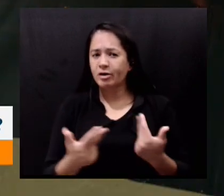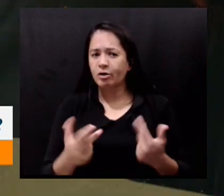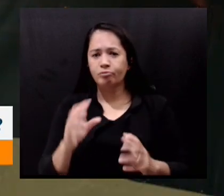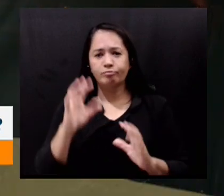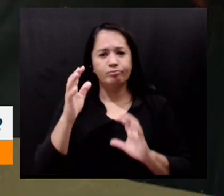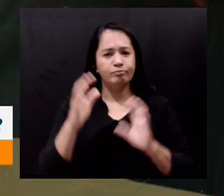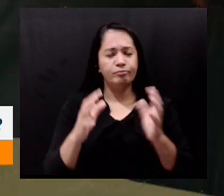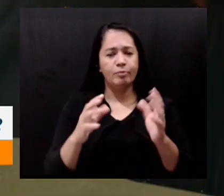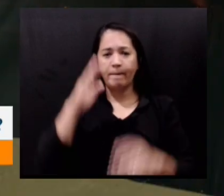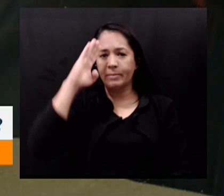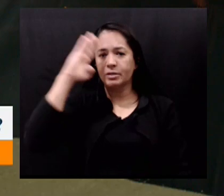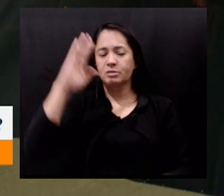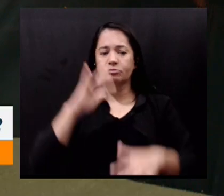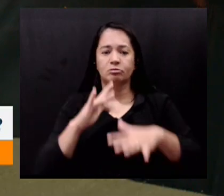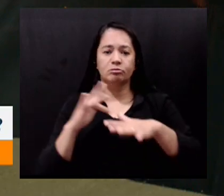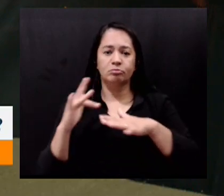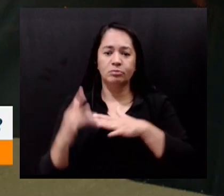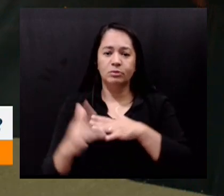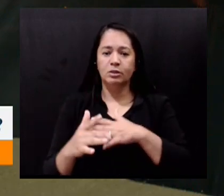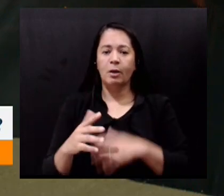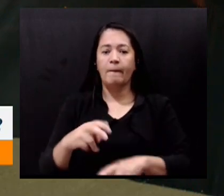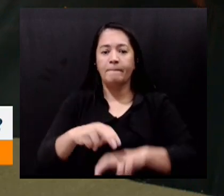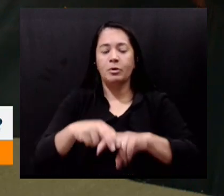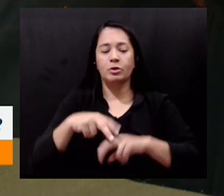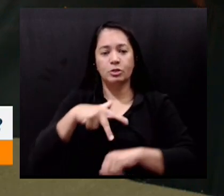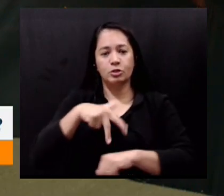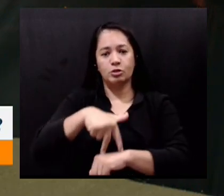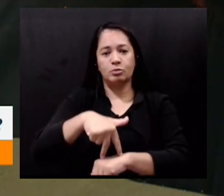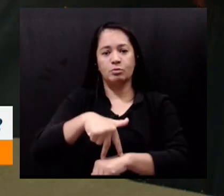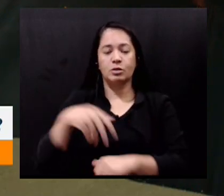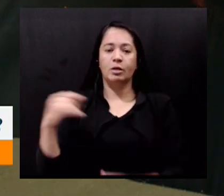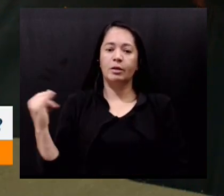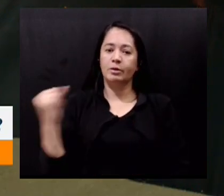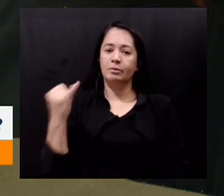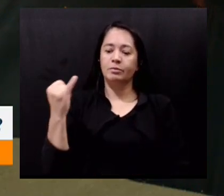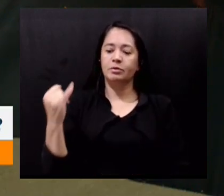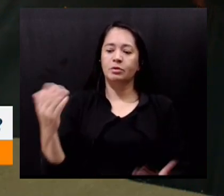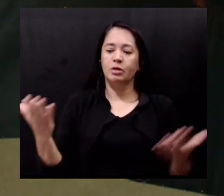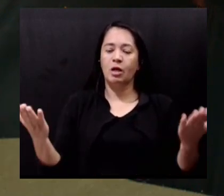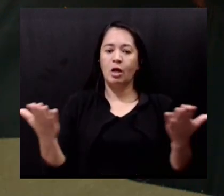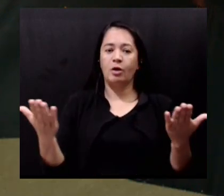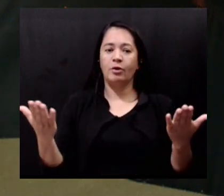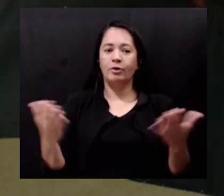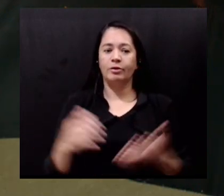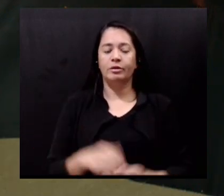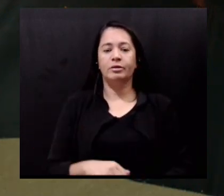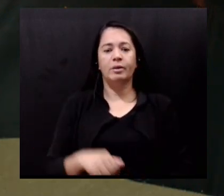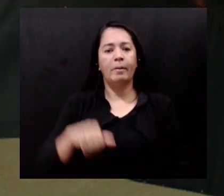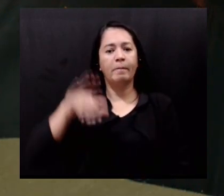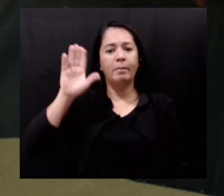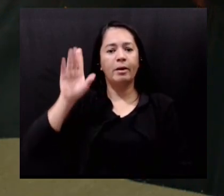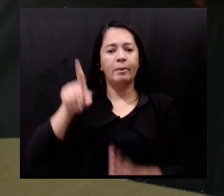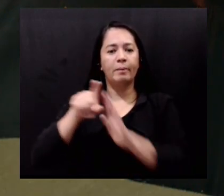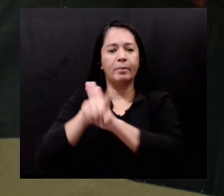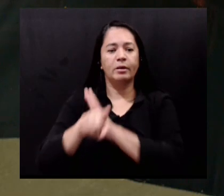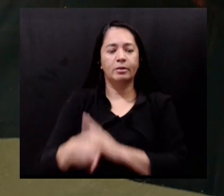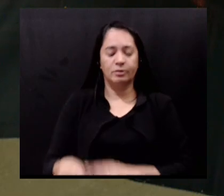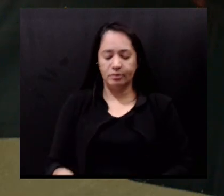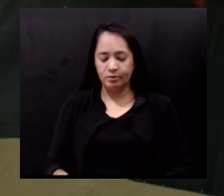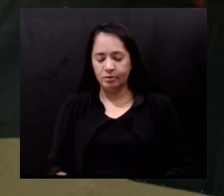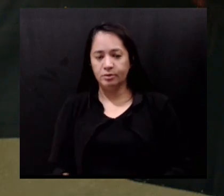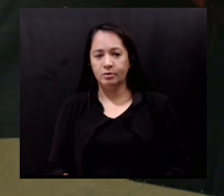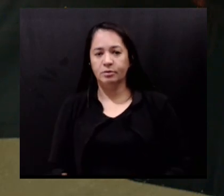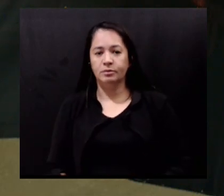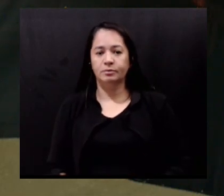sociais, então o posicionamento é muito importante. Agora 8h31, mais perguntas pode mandar para a gente manda abraço para você que